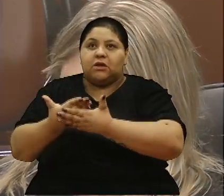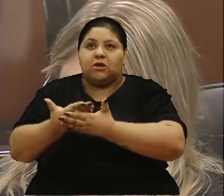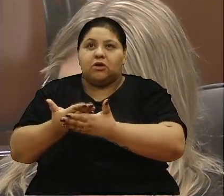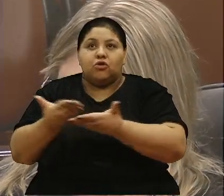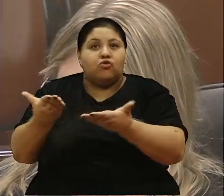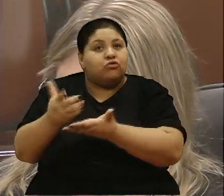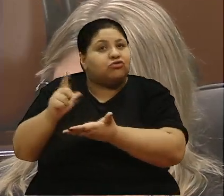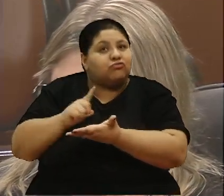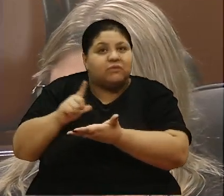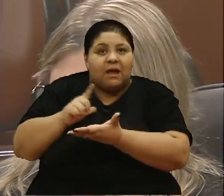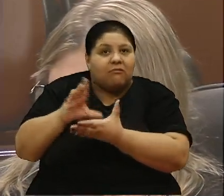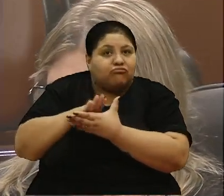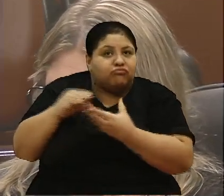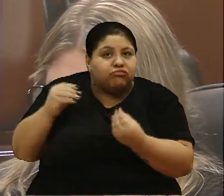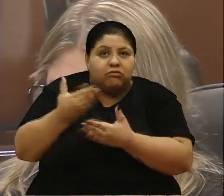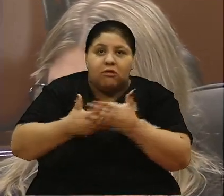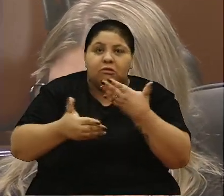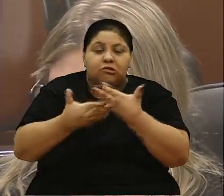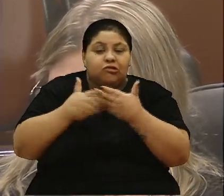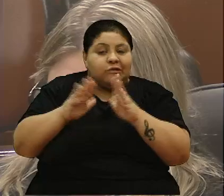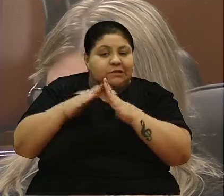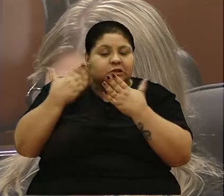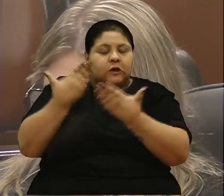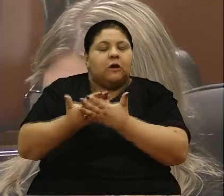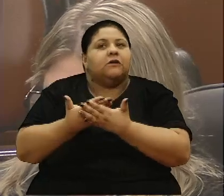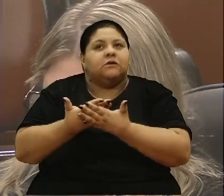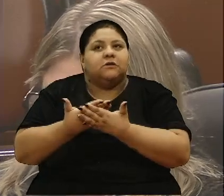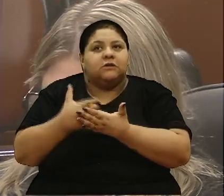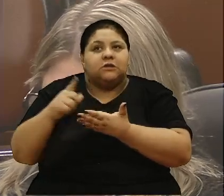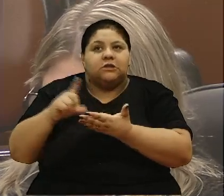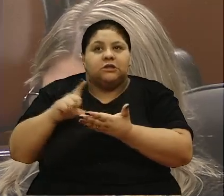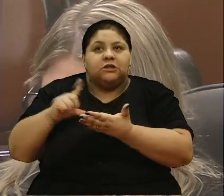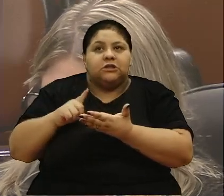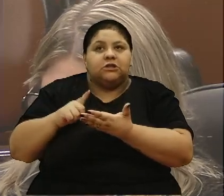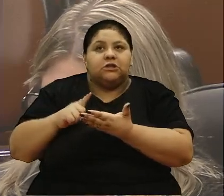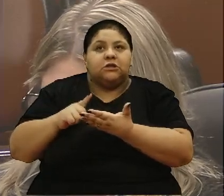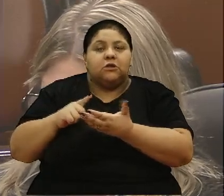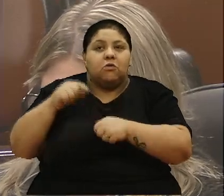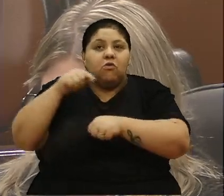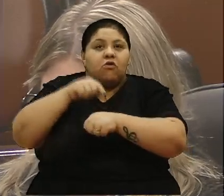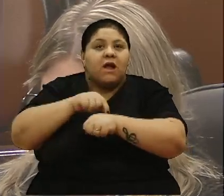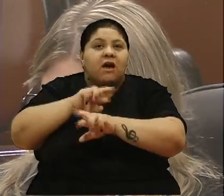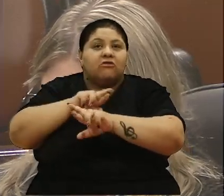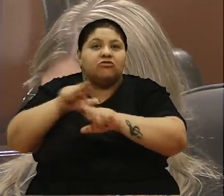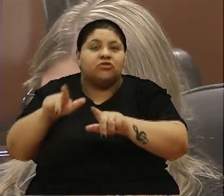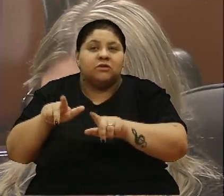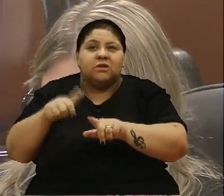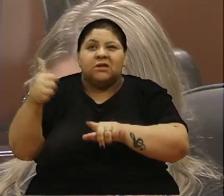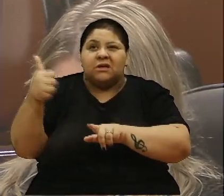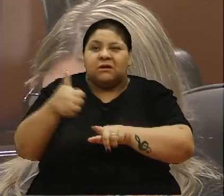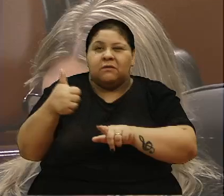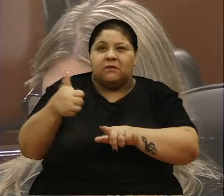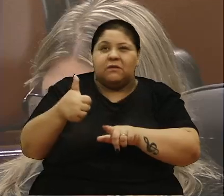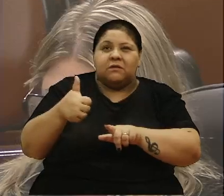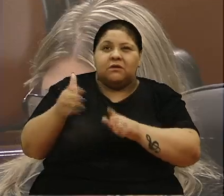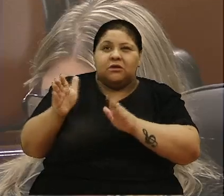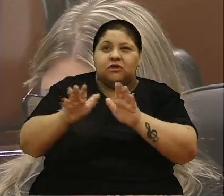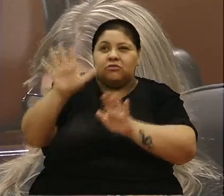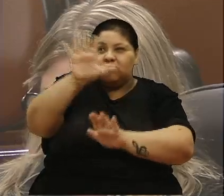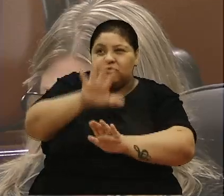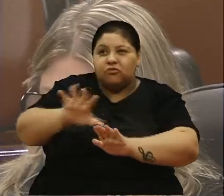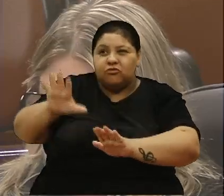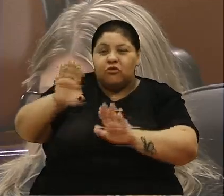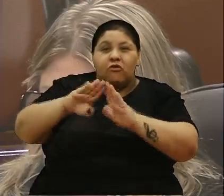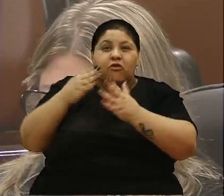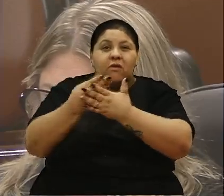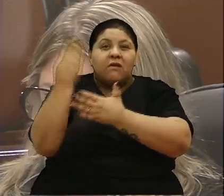tem. Todas as escolas tinham contraturno. E a primeira escola de turno integral foi a Leonel Brizola, que inclusive